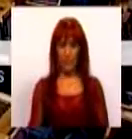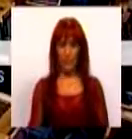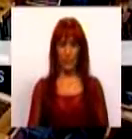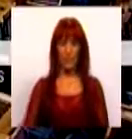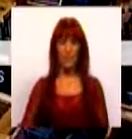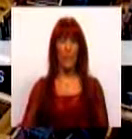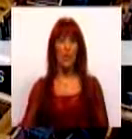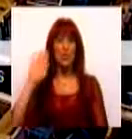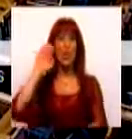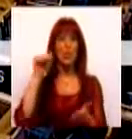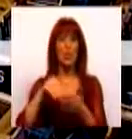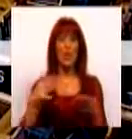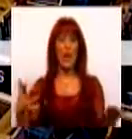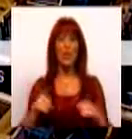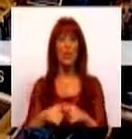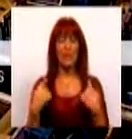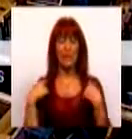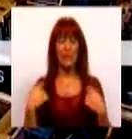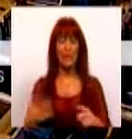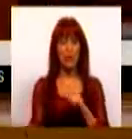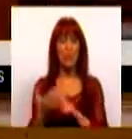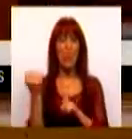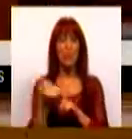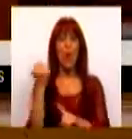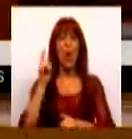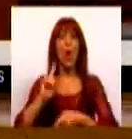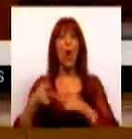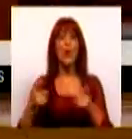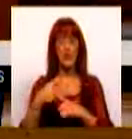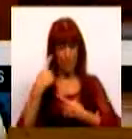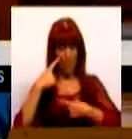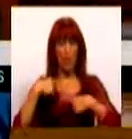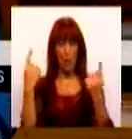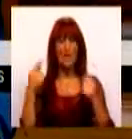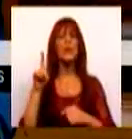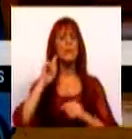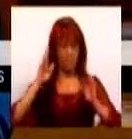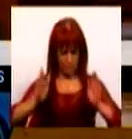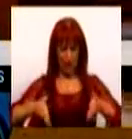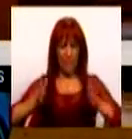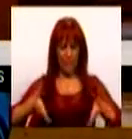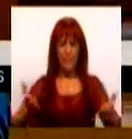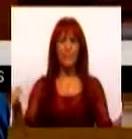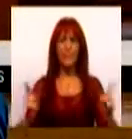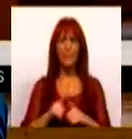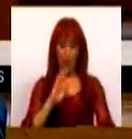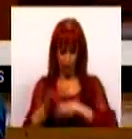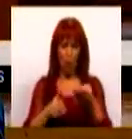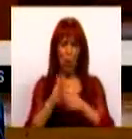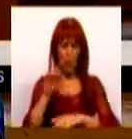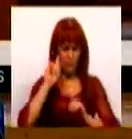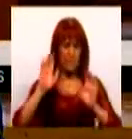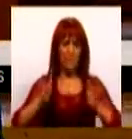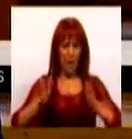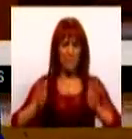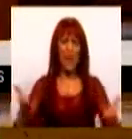Os resultados que temos conseguido mostram que valeu a pena, continua a valer a